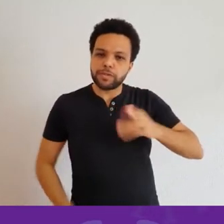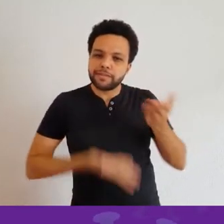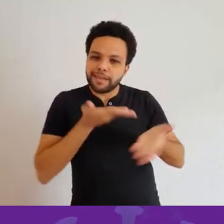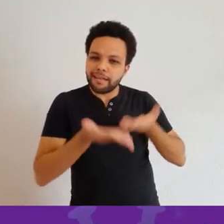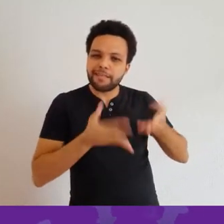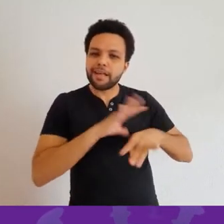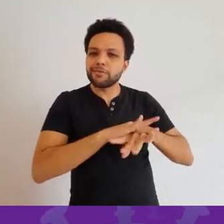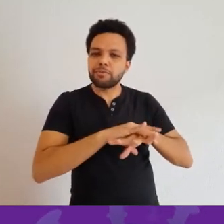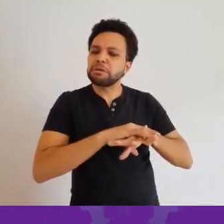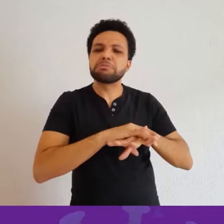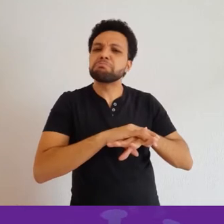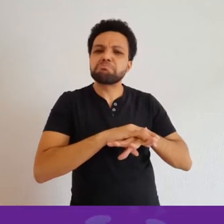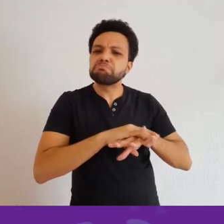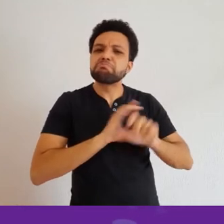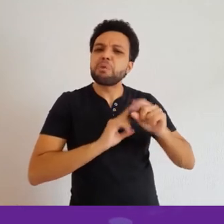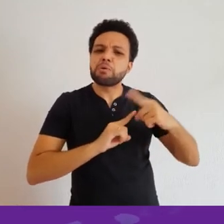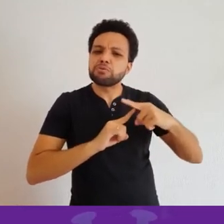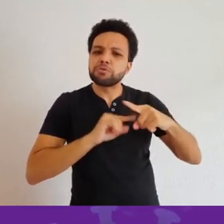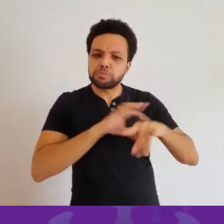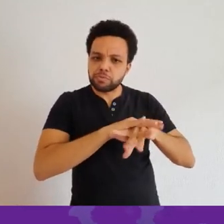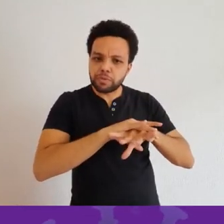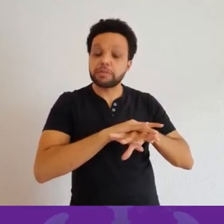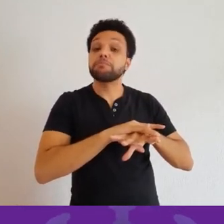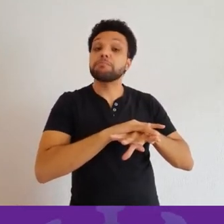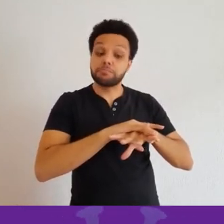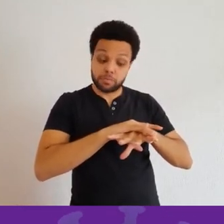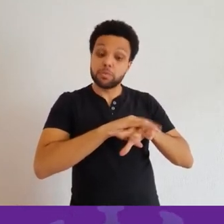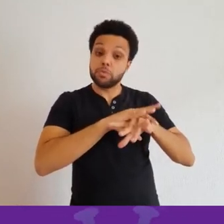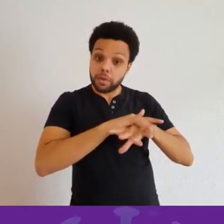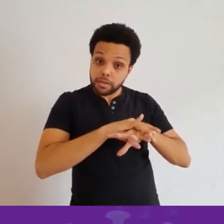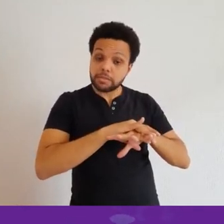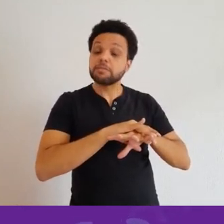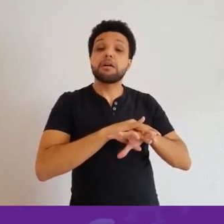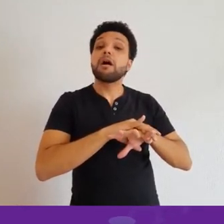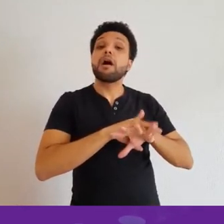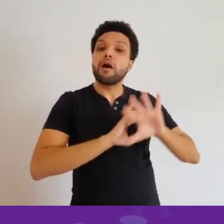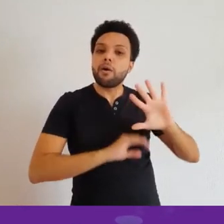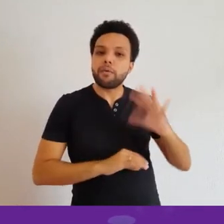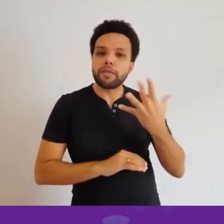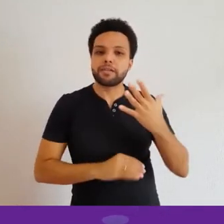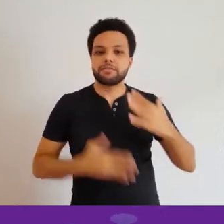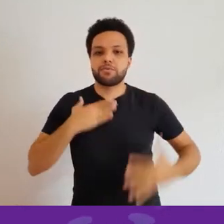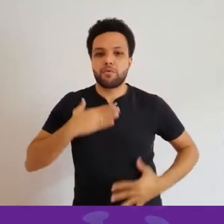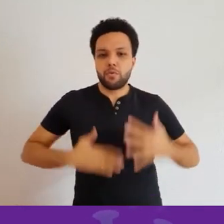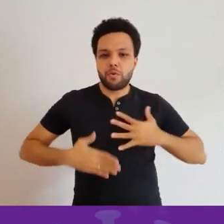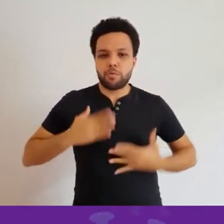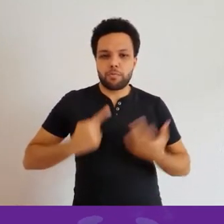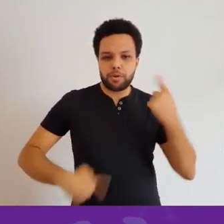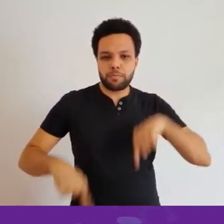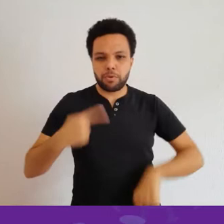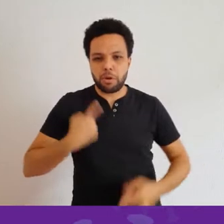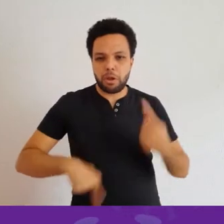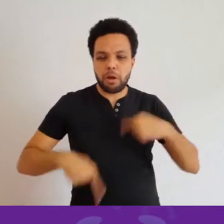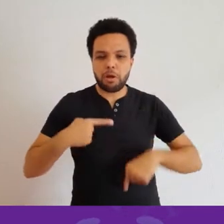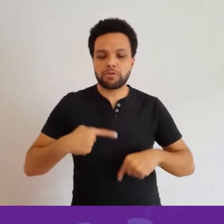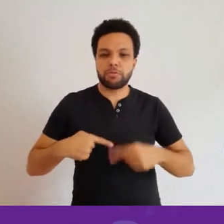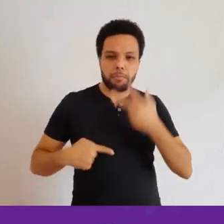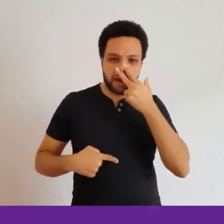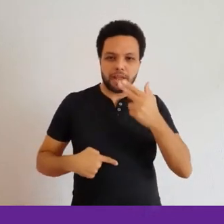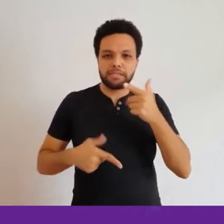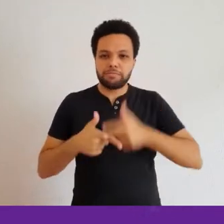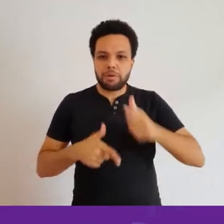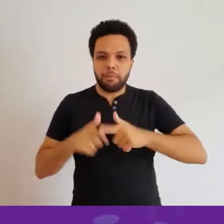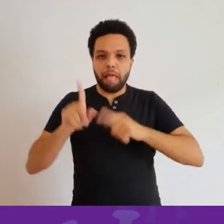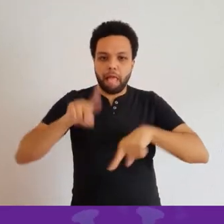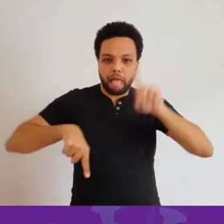principalmente aquelas doenças relacionadas a algum tipo de alteração da regulação do